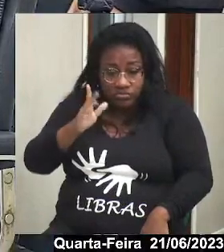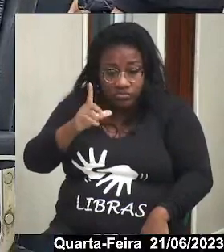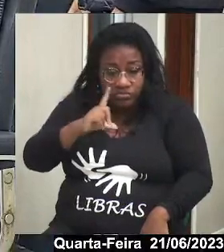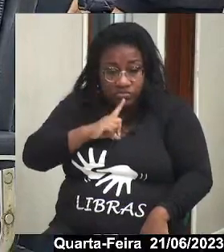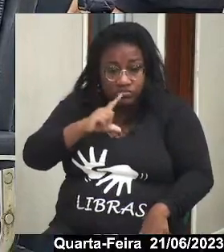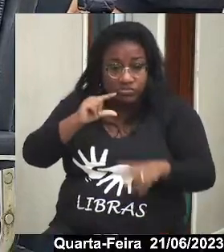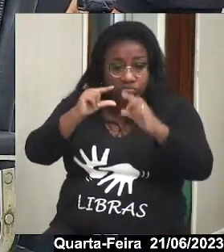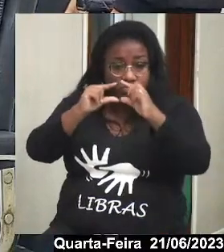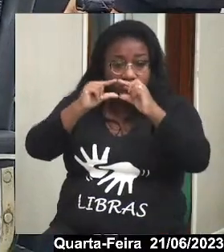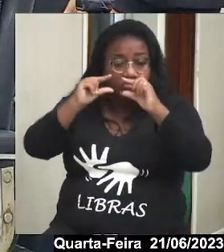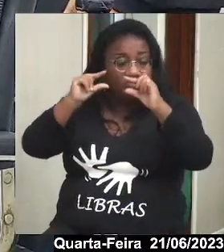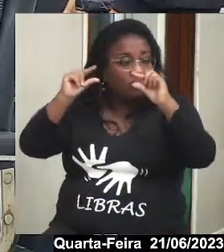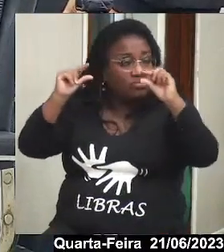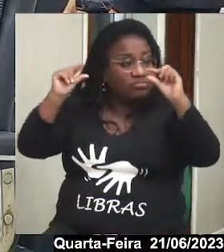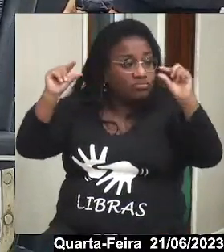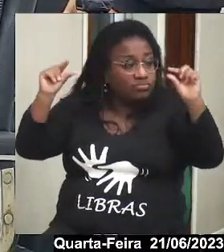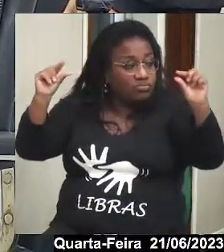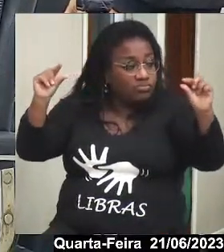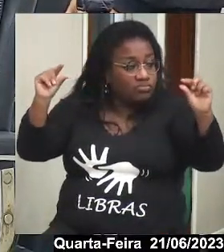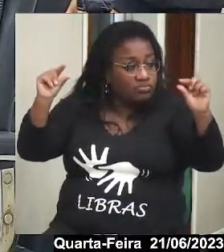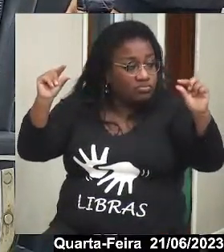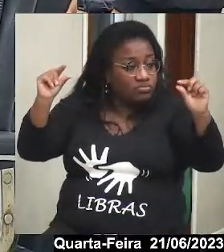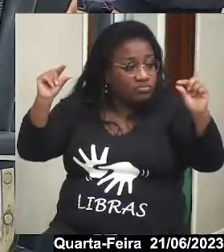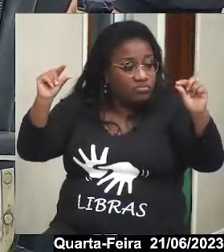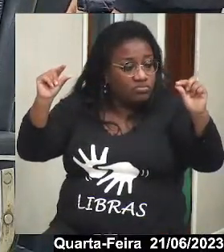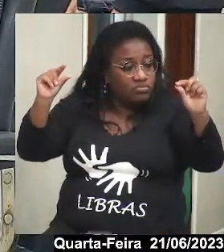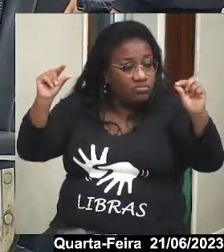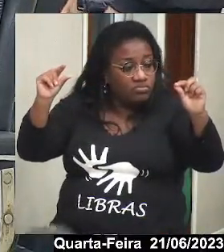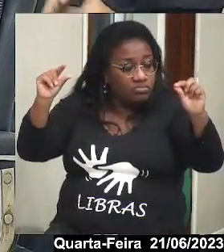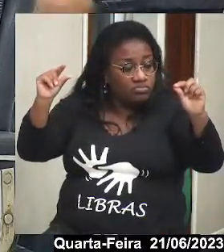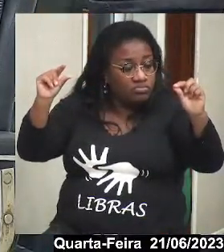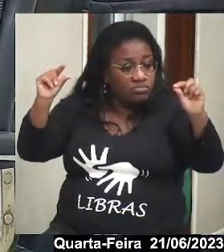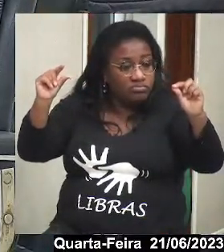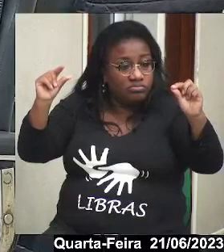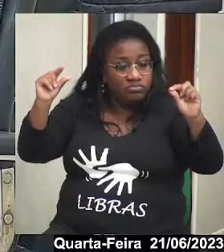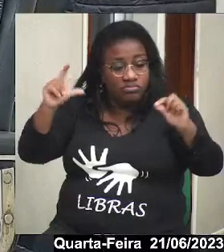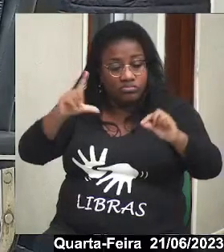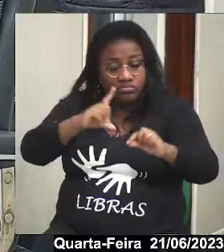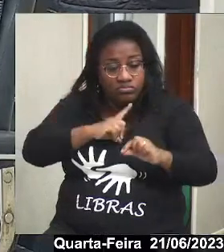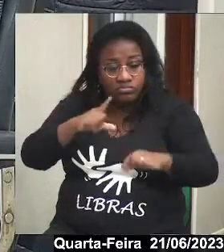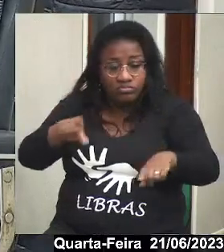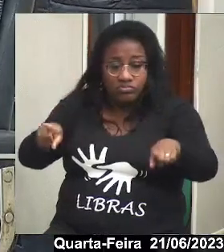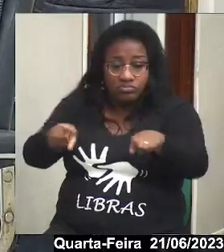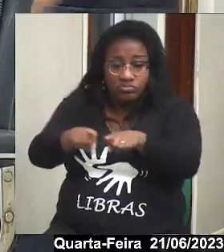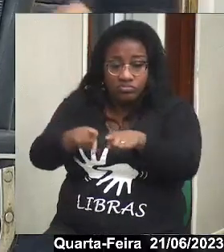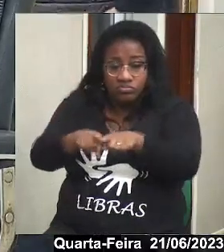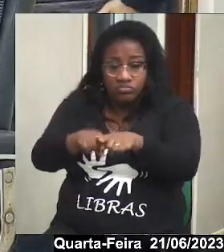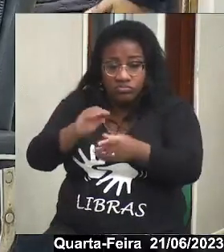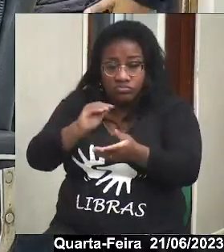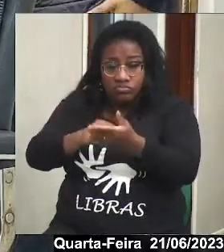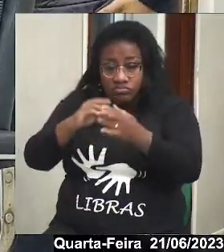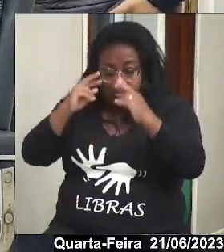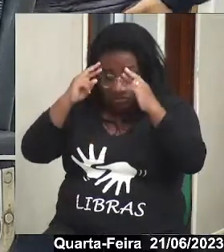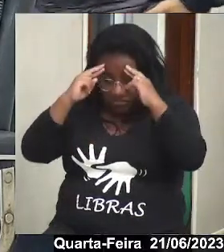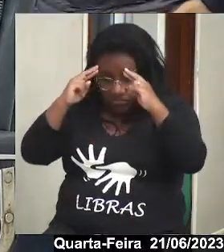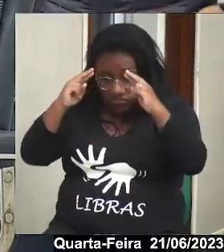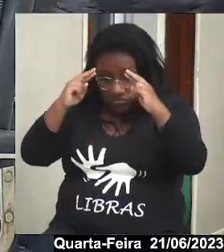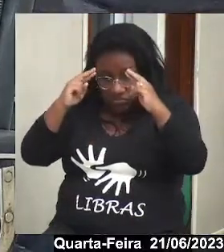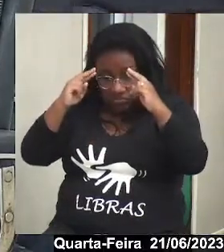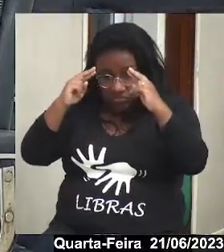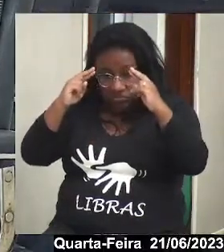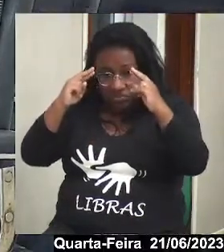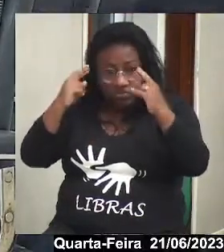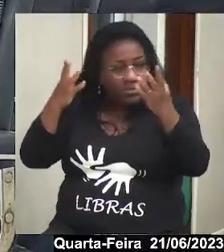sobre esse tema. E presidente, eu quero a justificativa também de voto, viu, presidente? Por favor, viu? Eu considero também, presidente, desrespeitoso o que o senhor está fazendo com